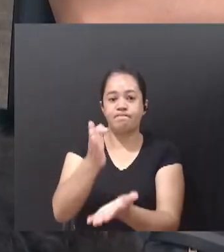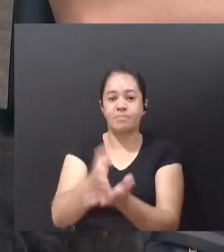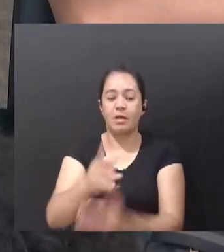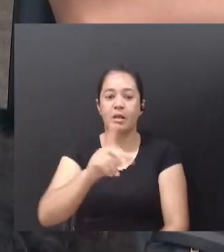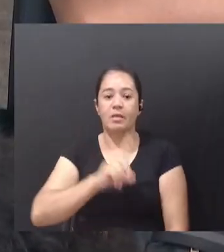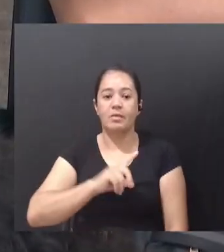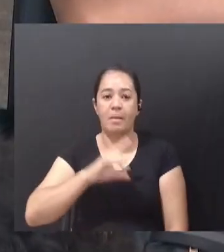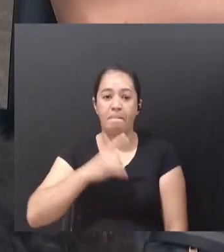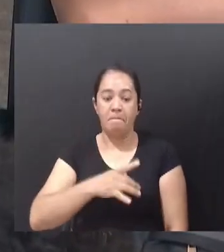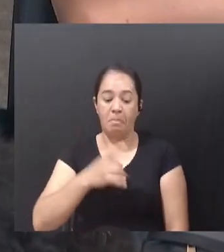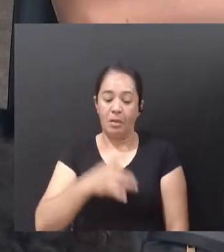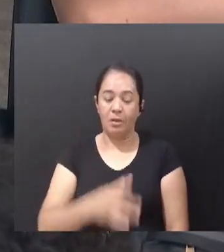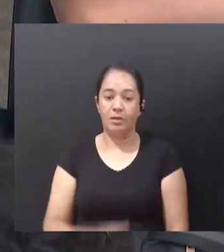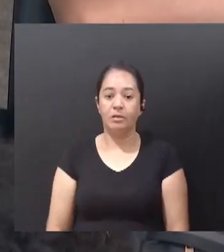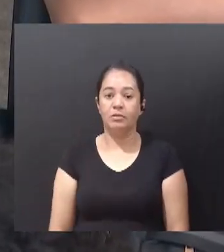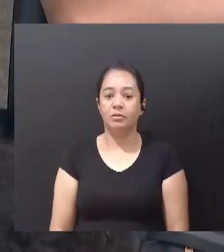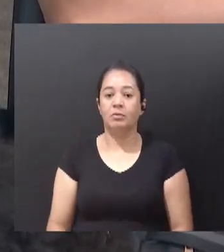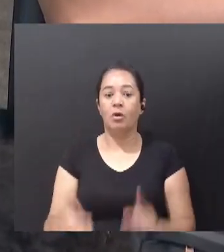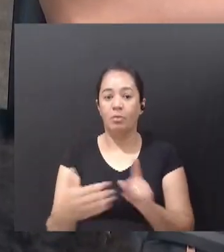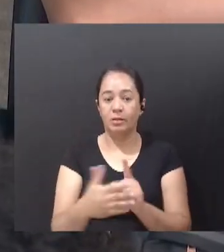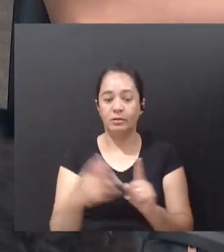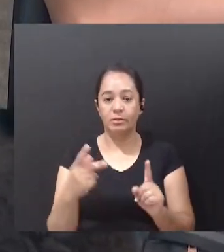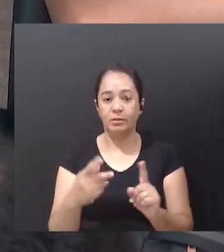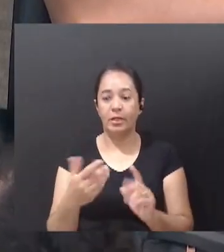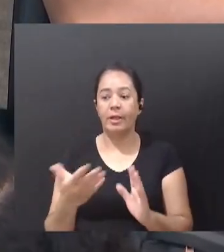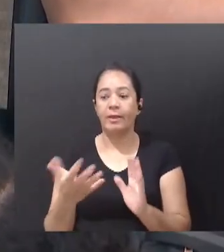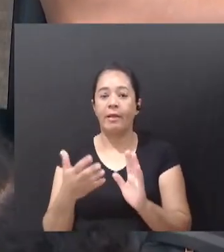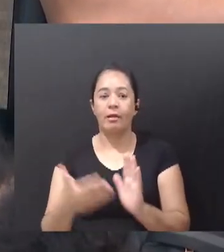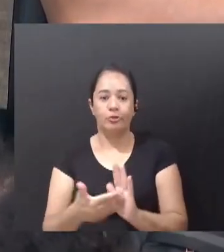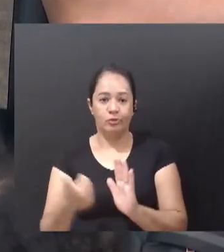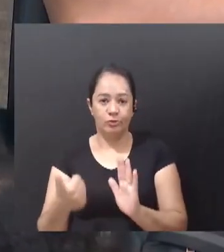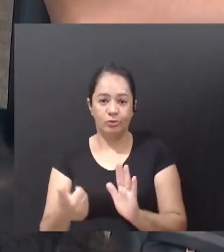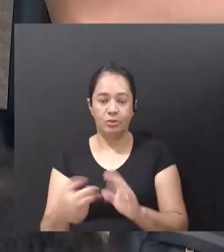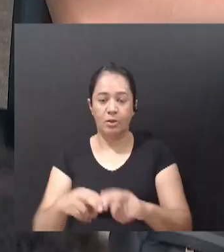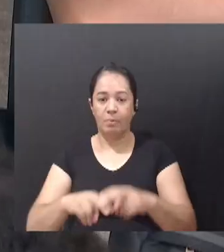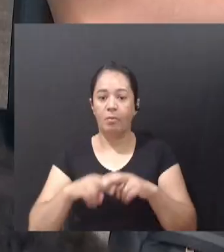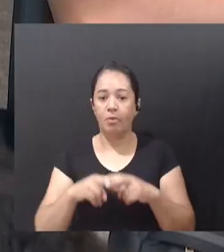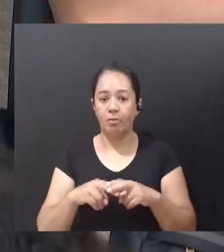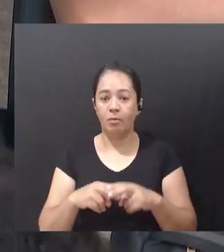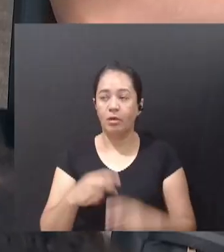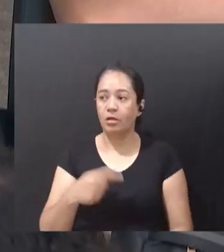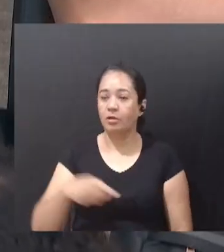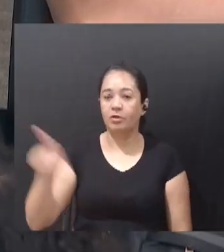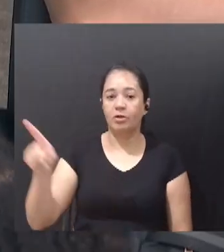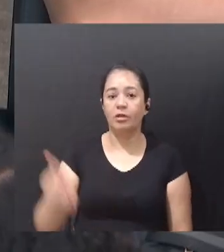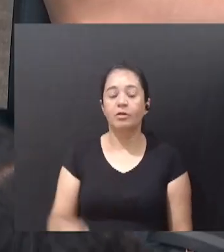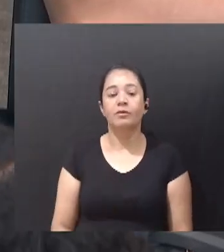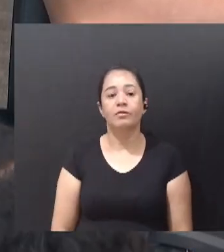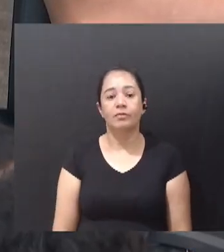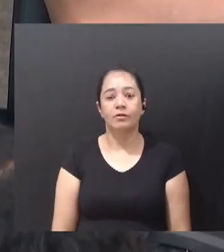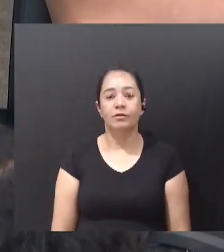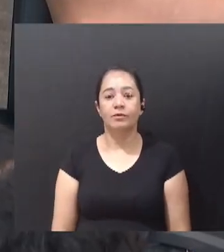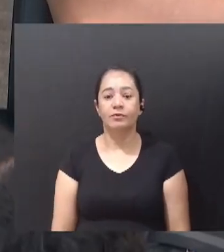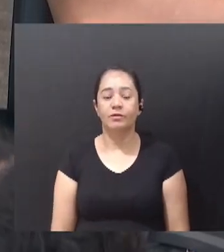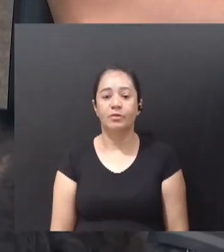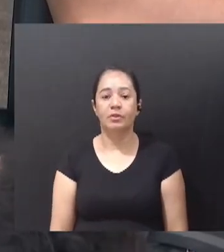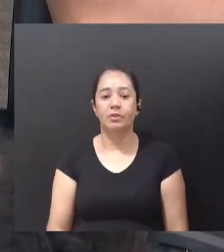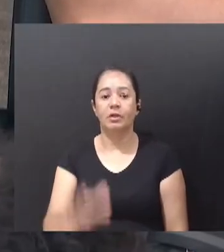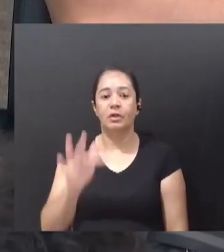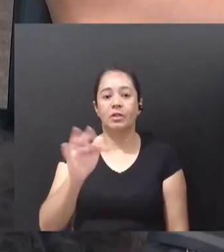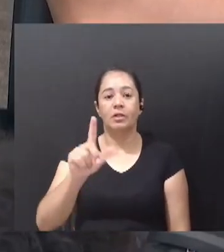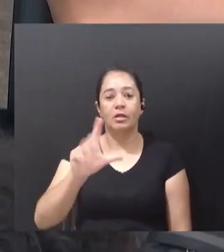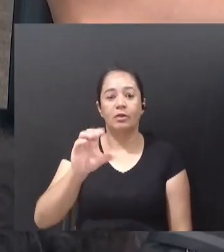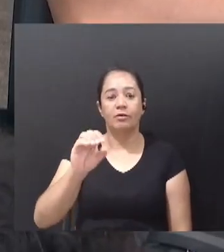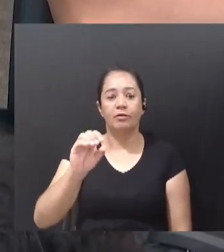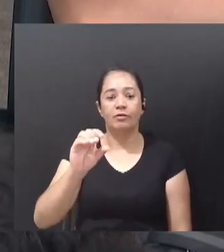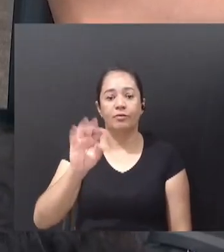O mandato dela estão querendo caçar por conta da ida até a flotilha, né, tentando